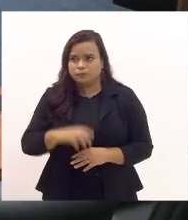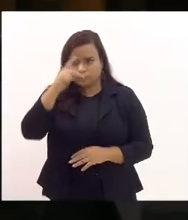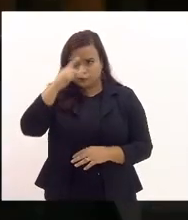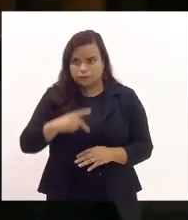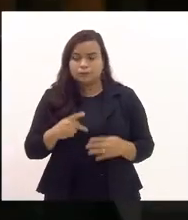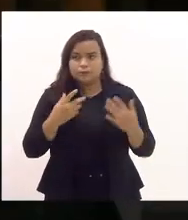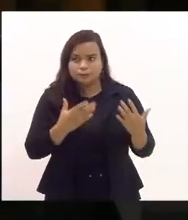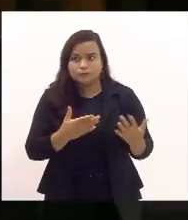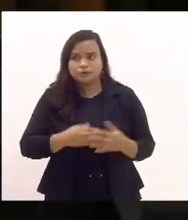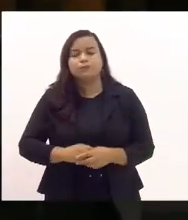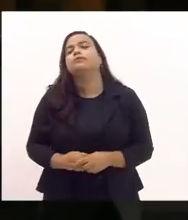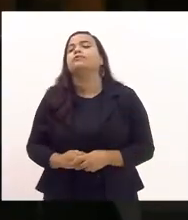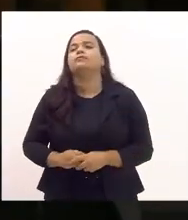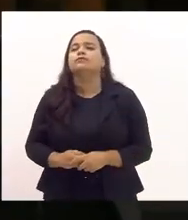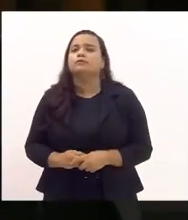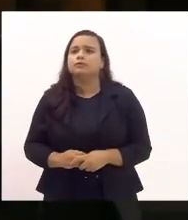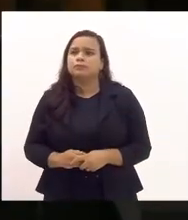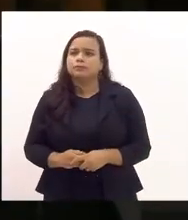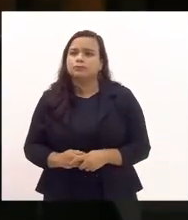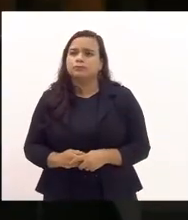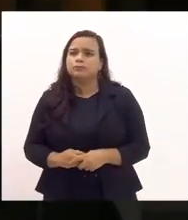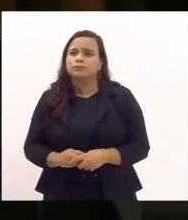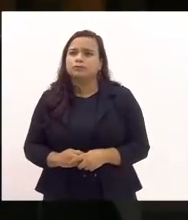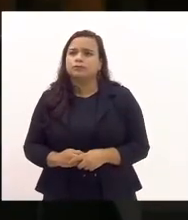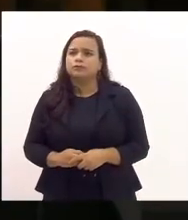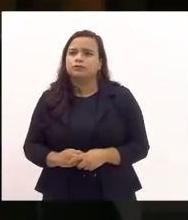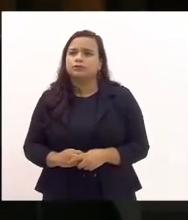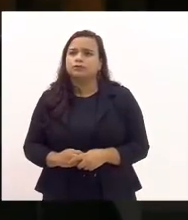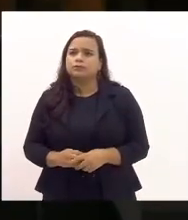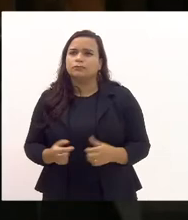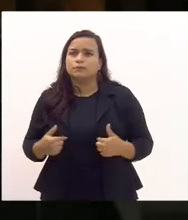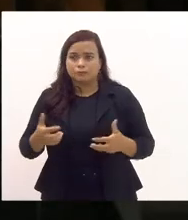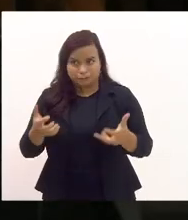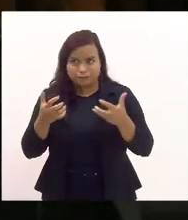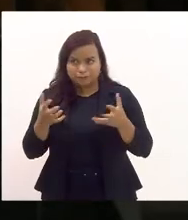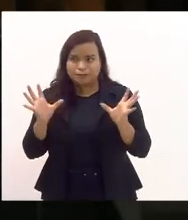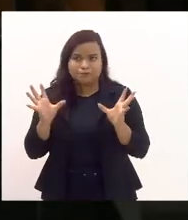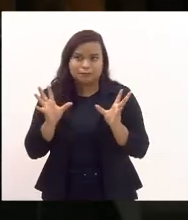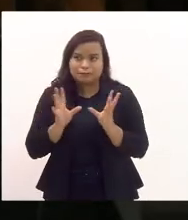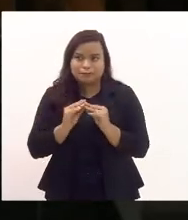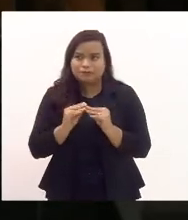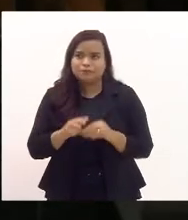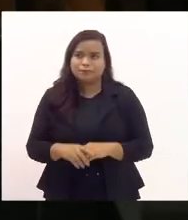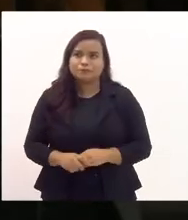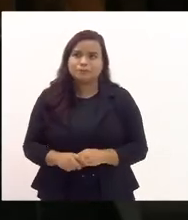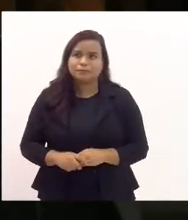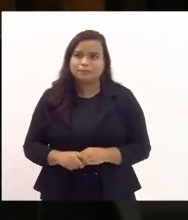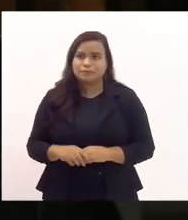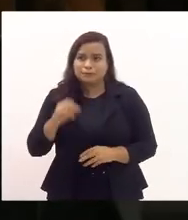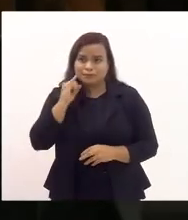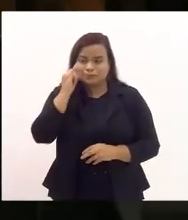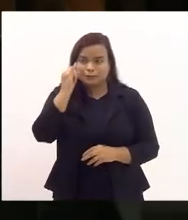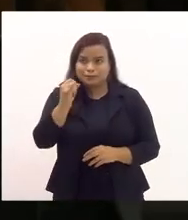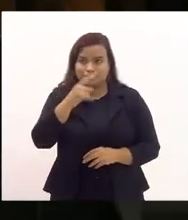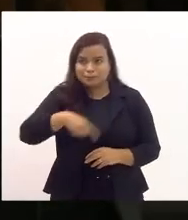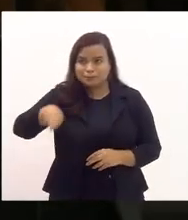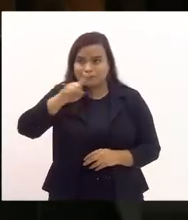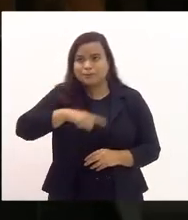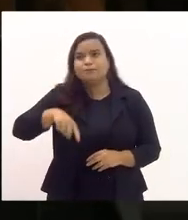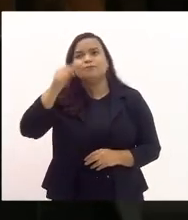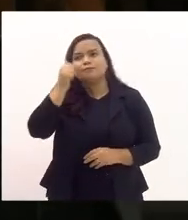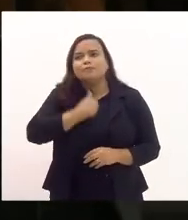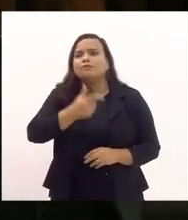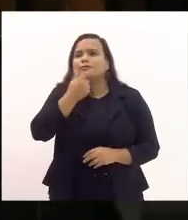presidente e eu só queria que E alertar as